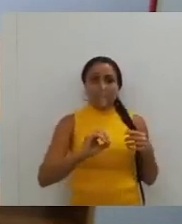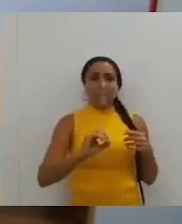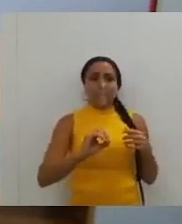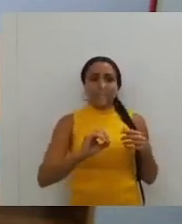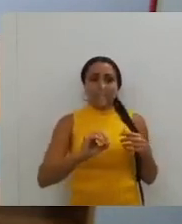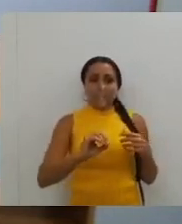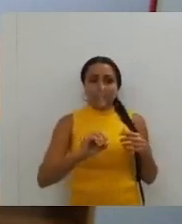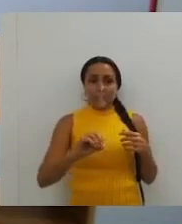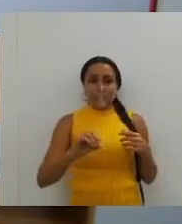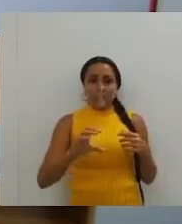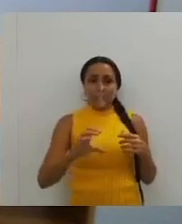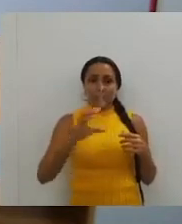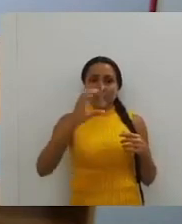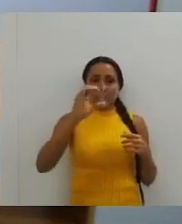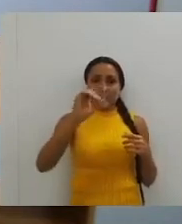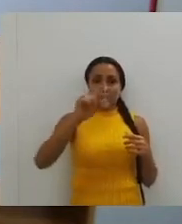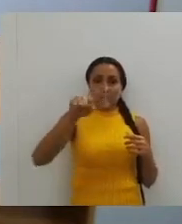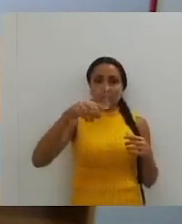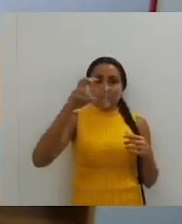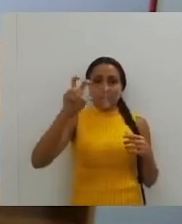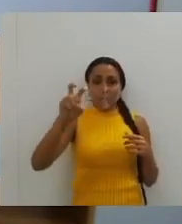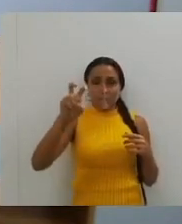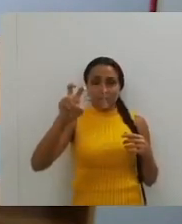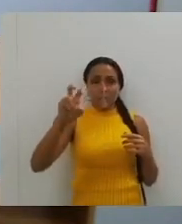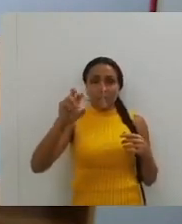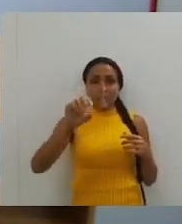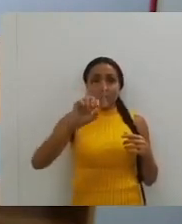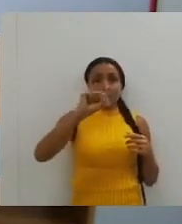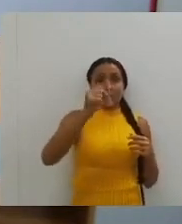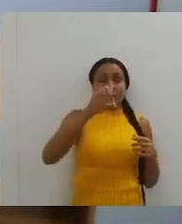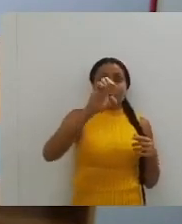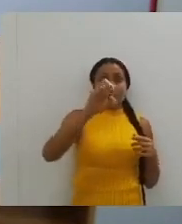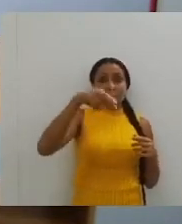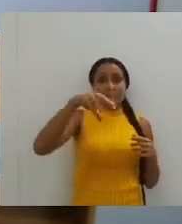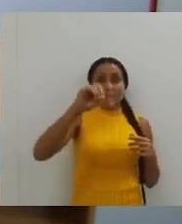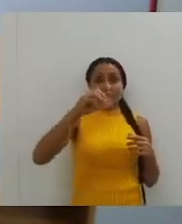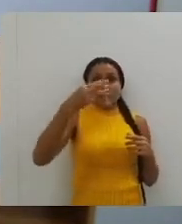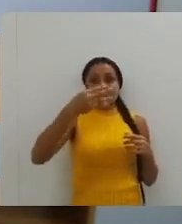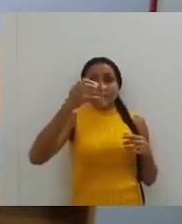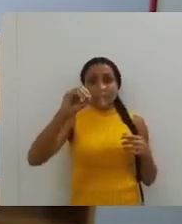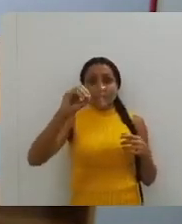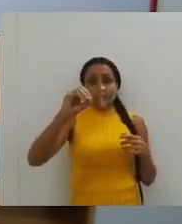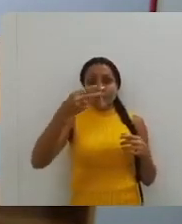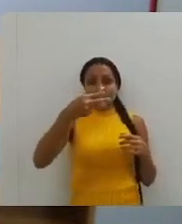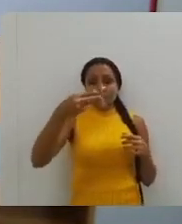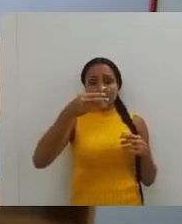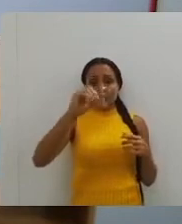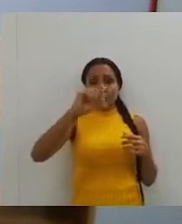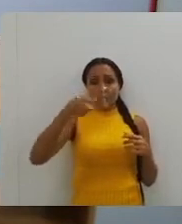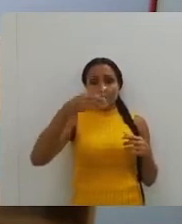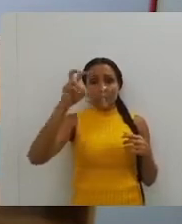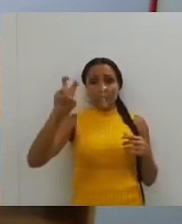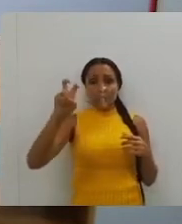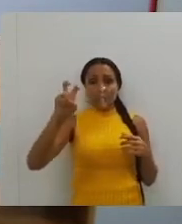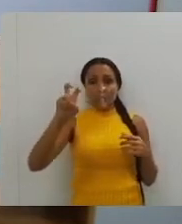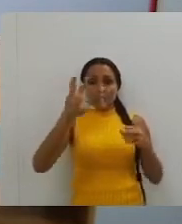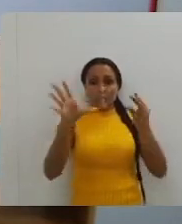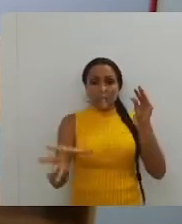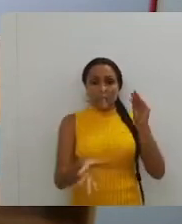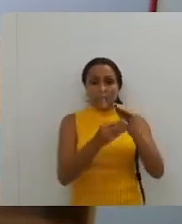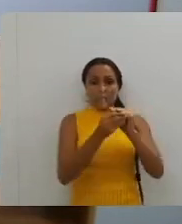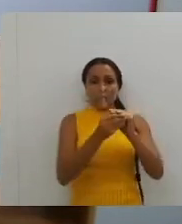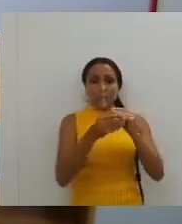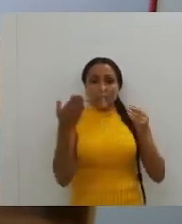foi meio, porque a questão diz que o seno de 30 é 0,5. Vamos simplificar.